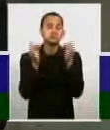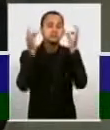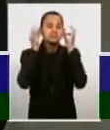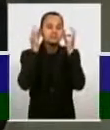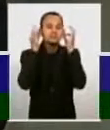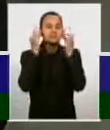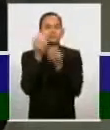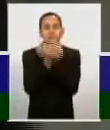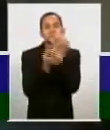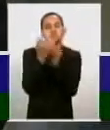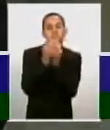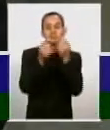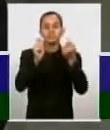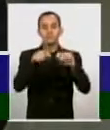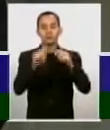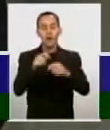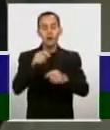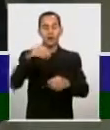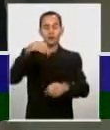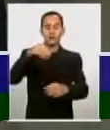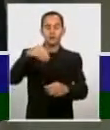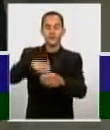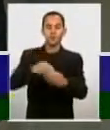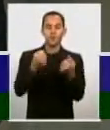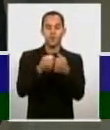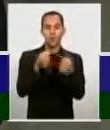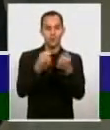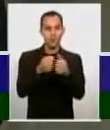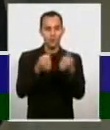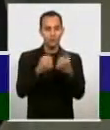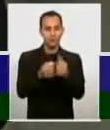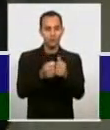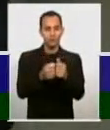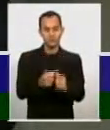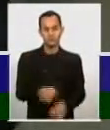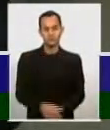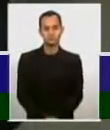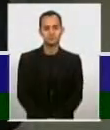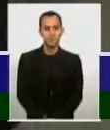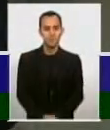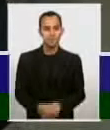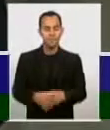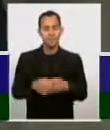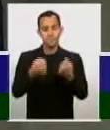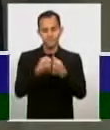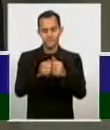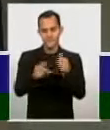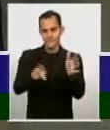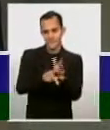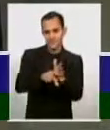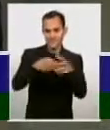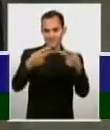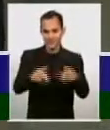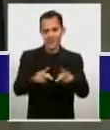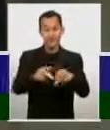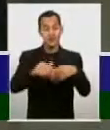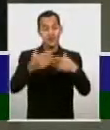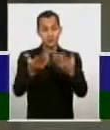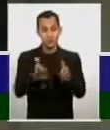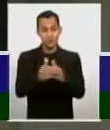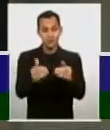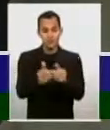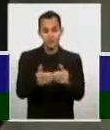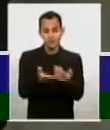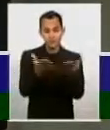ouvido durante a utilização dos aparelhos sonoros dentro dos veículos de transporte coletivo. Portanto, eu peço aqui